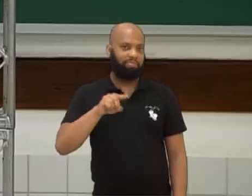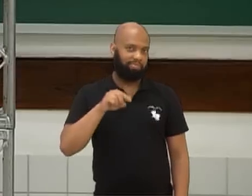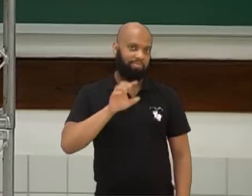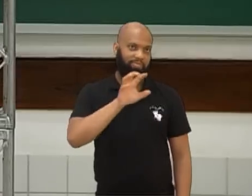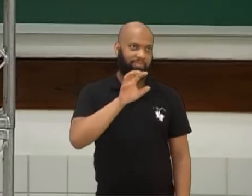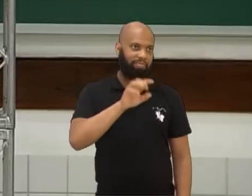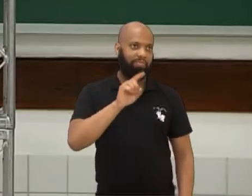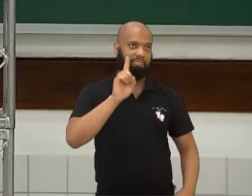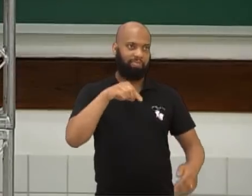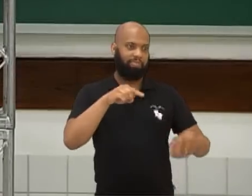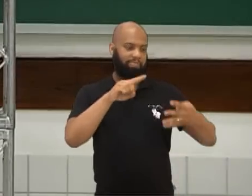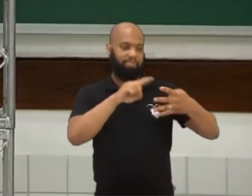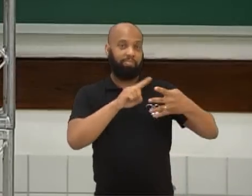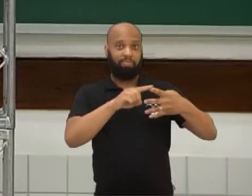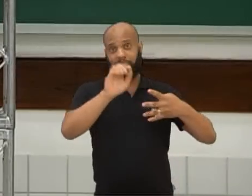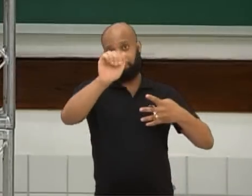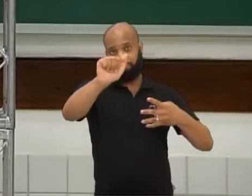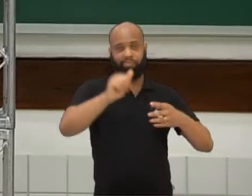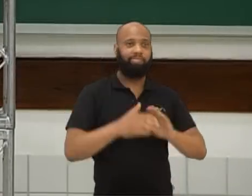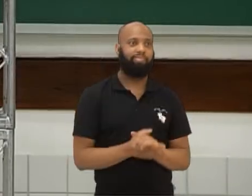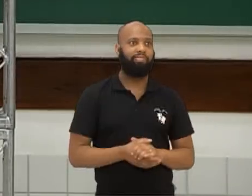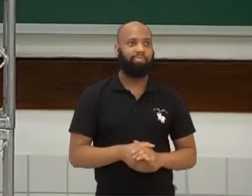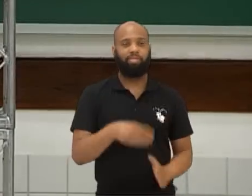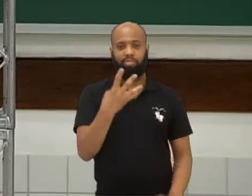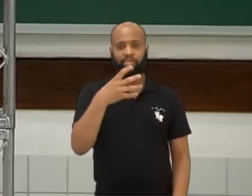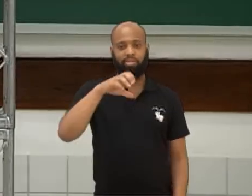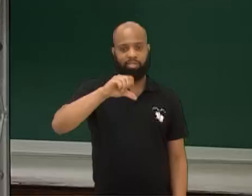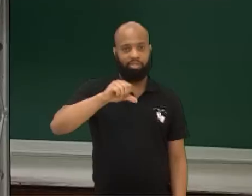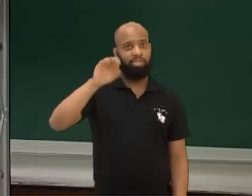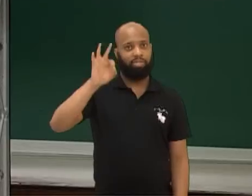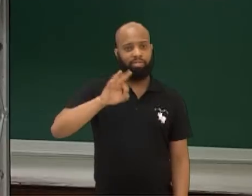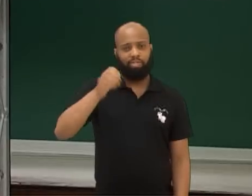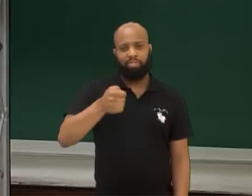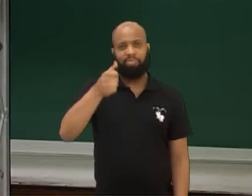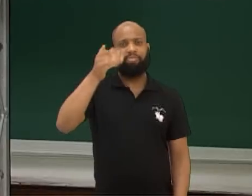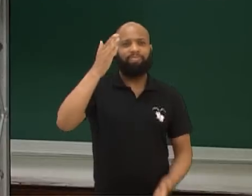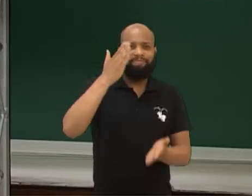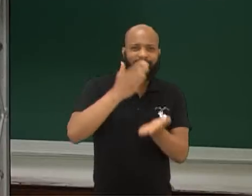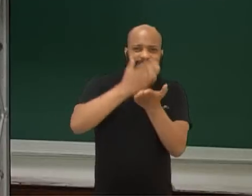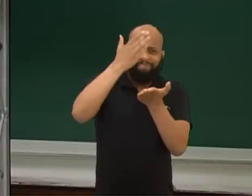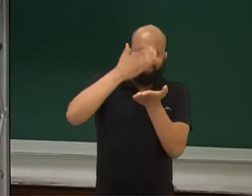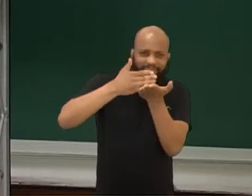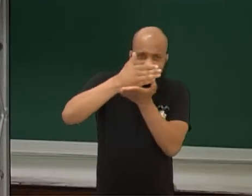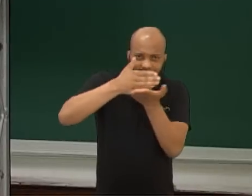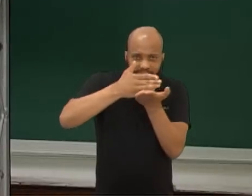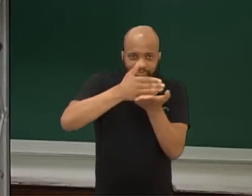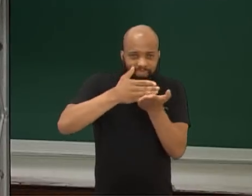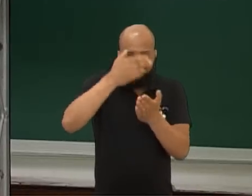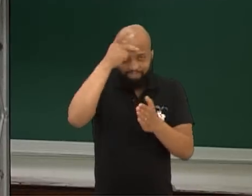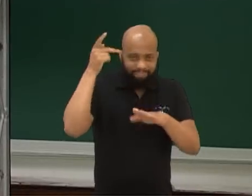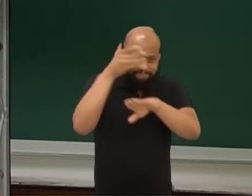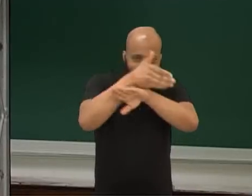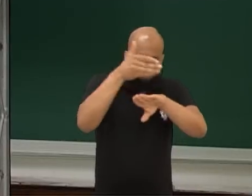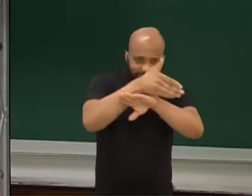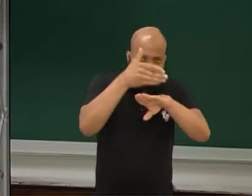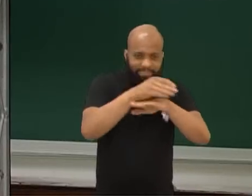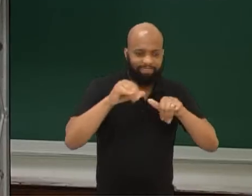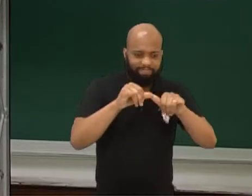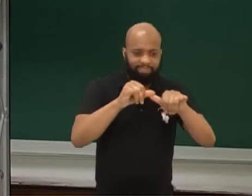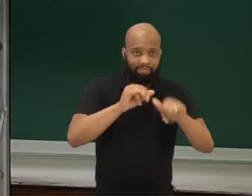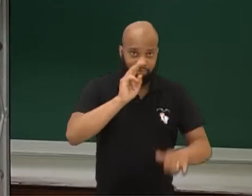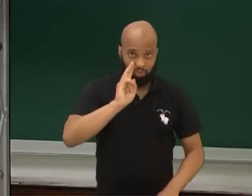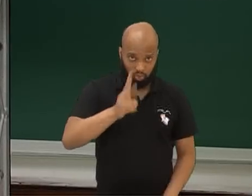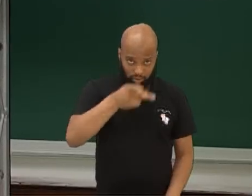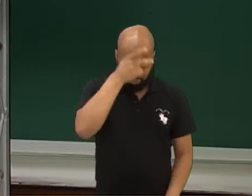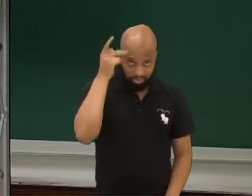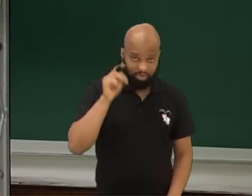das 8 ao meio-dia. 49%, ou seja, quase metade dos frequentadores desse mercado, dessas 2.000